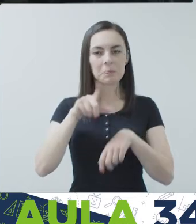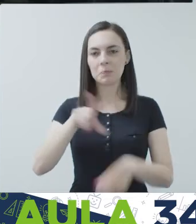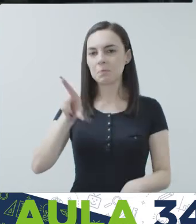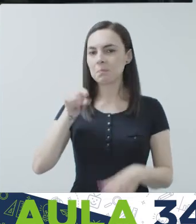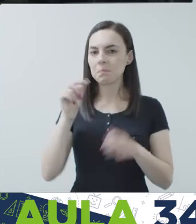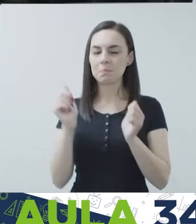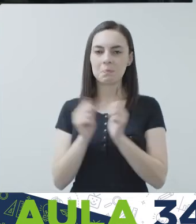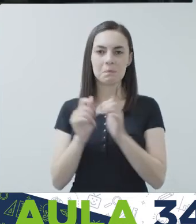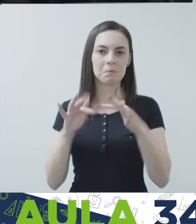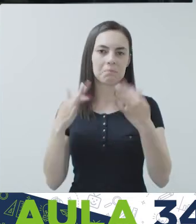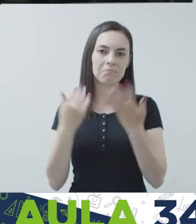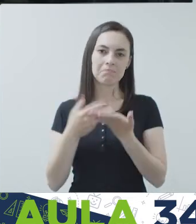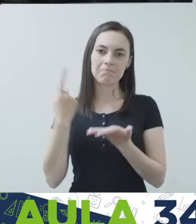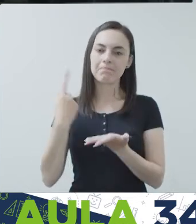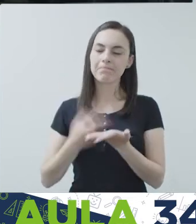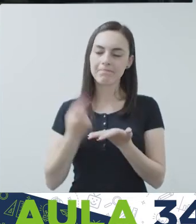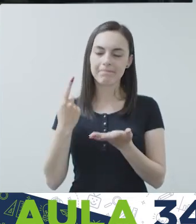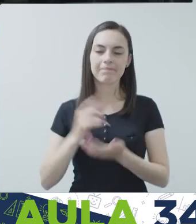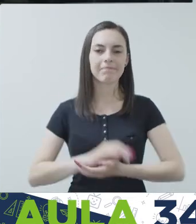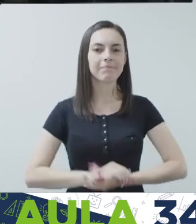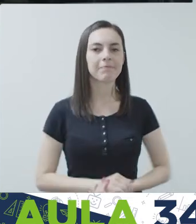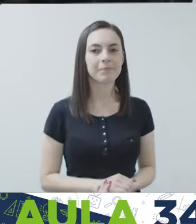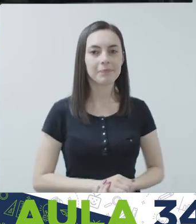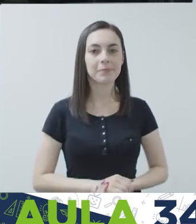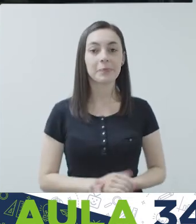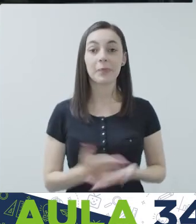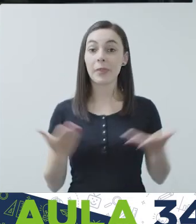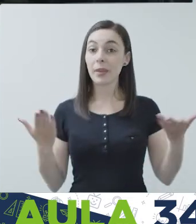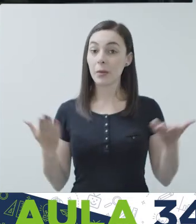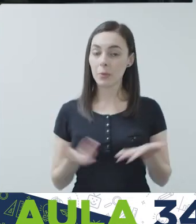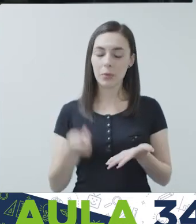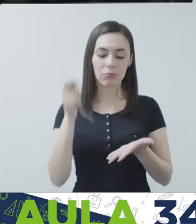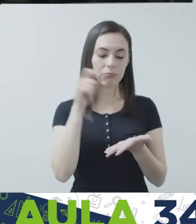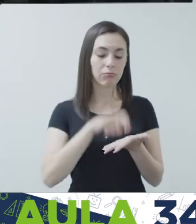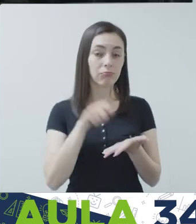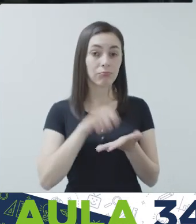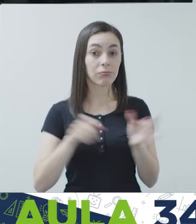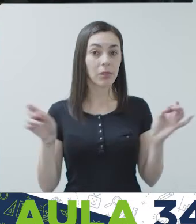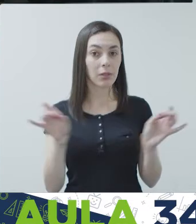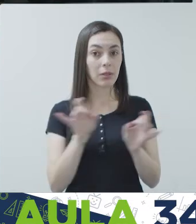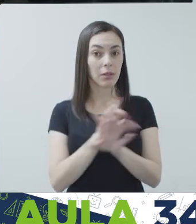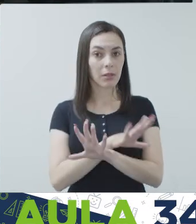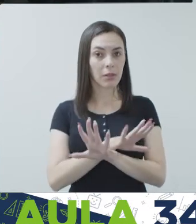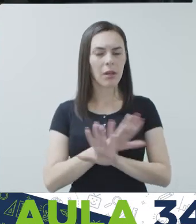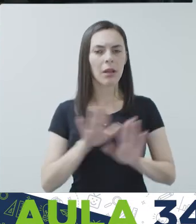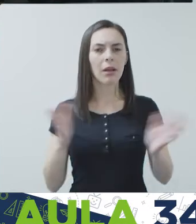com a família. Combinem. Terminamos então essa parte do registro, nós vamos lá para o nosso